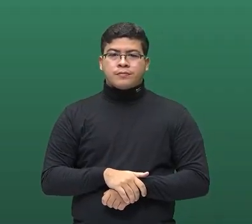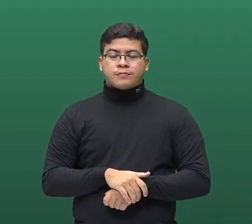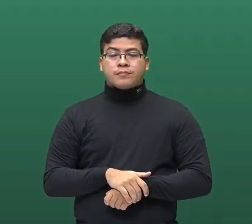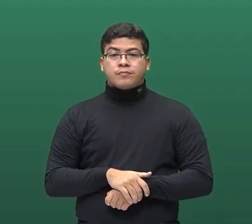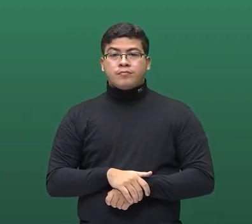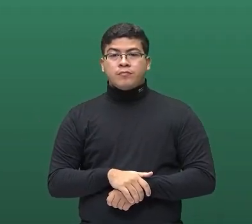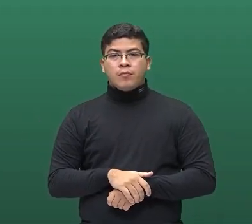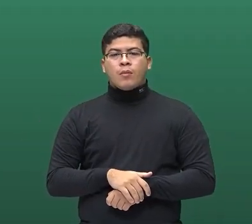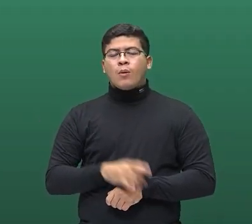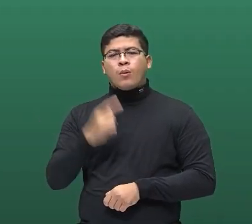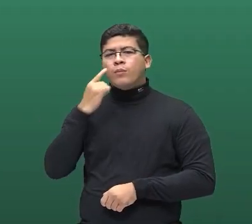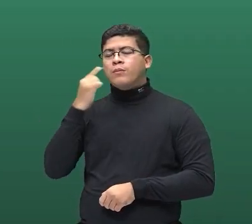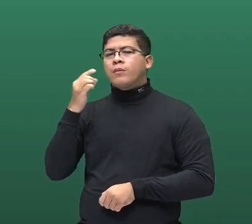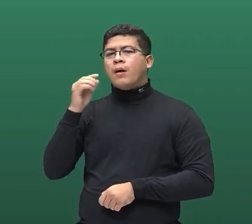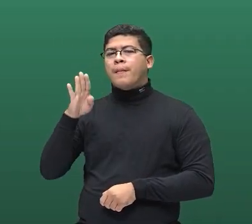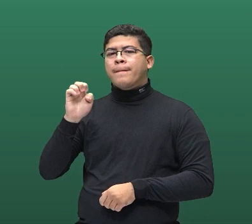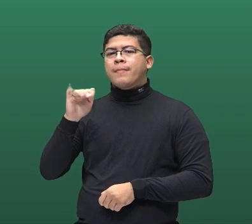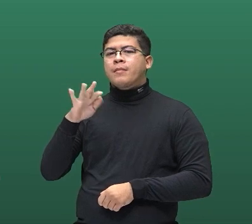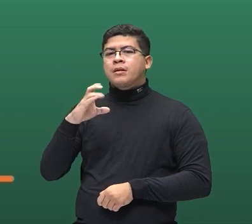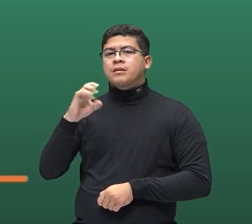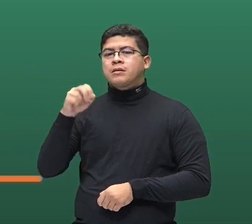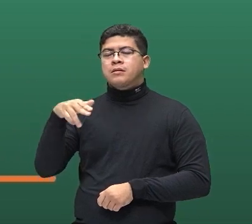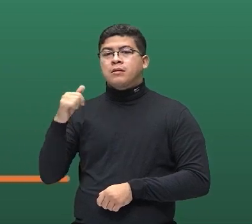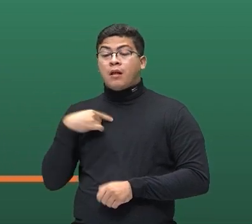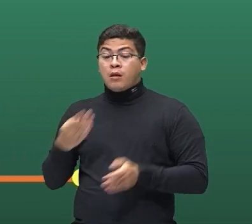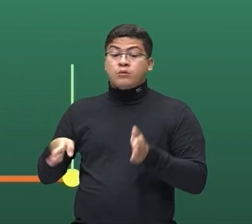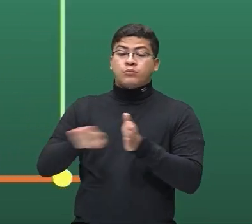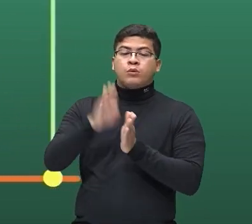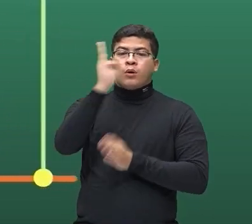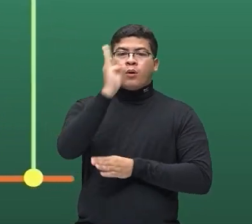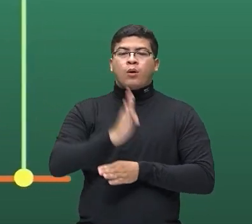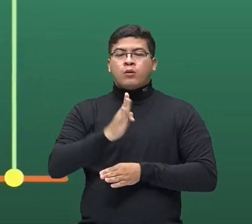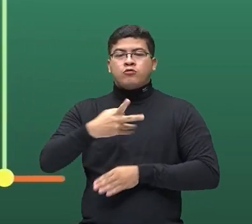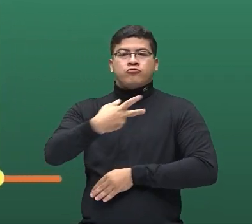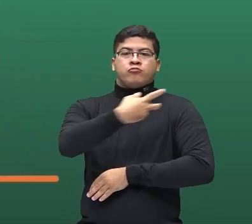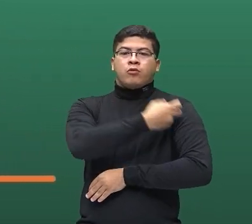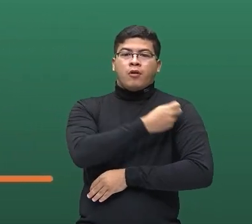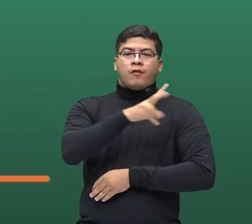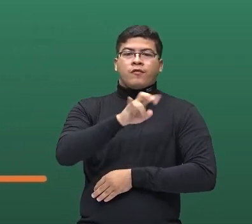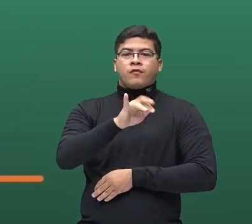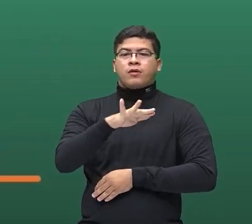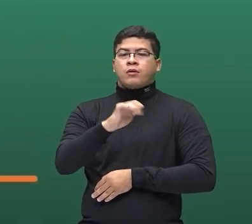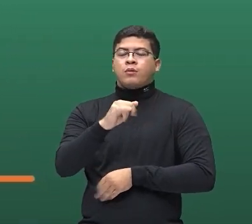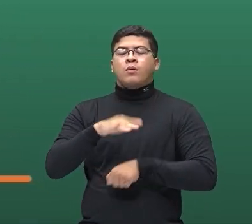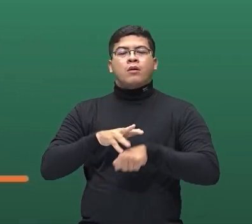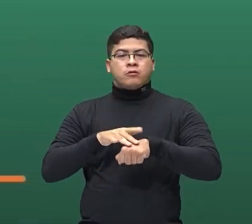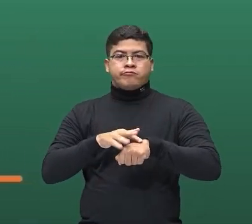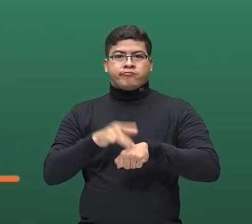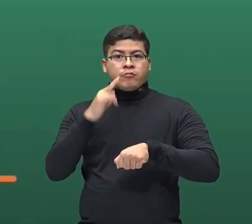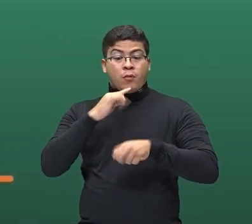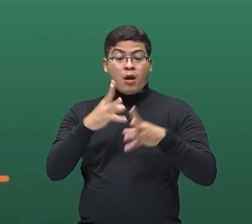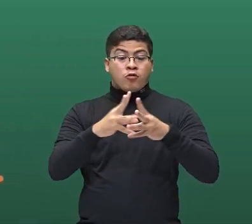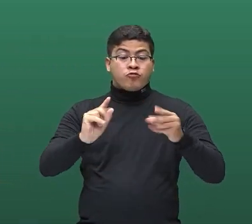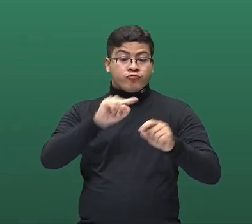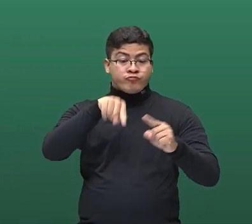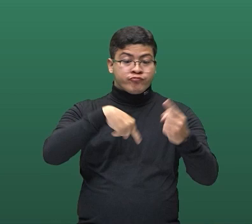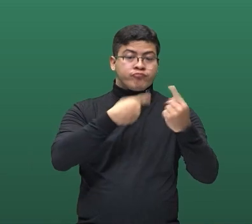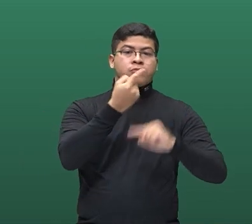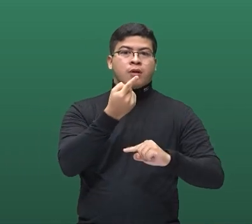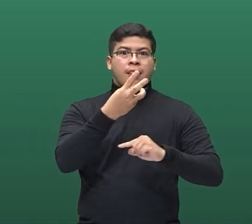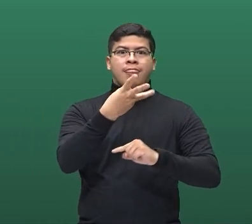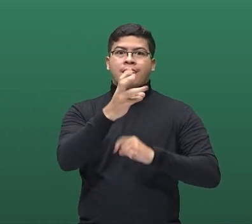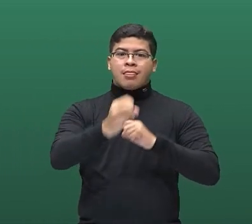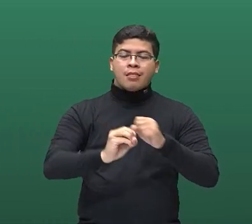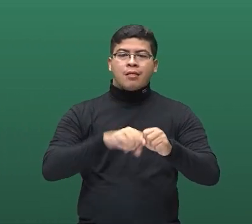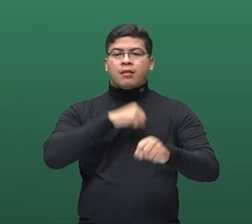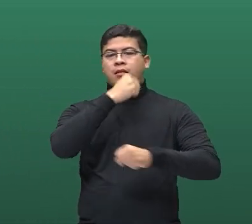Trazida pelo Marquês de Barbacena, chegou ao país a vacina contra a varíola. Para superar a doença, depois de 30